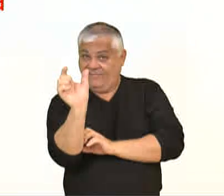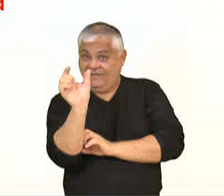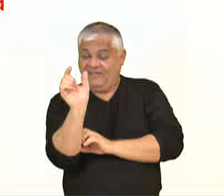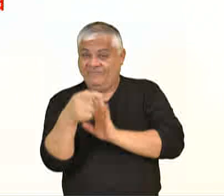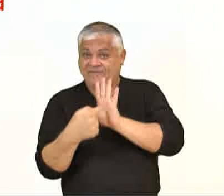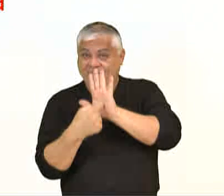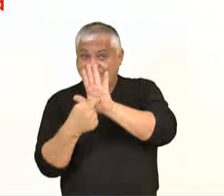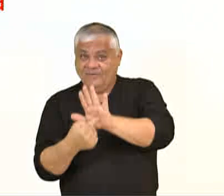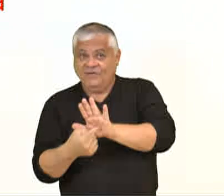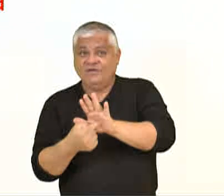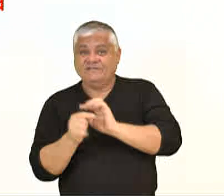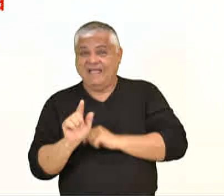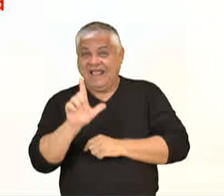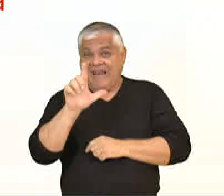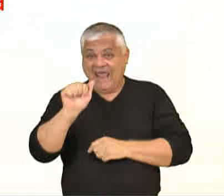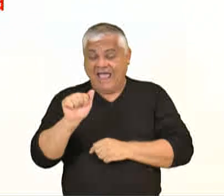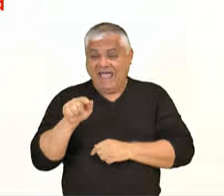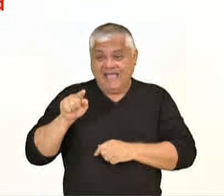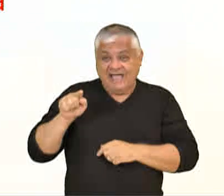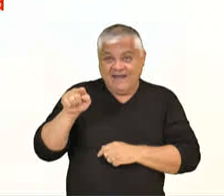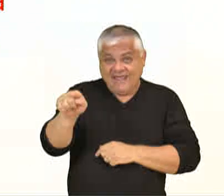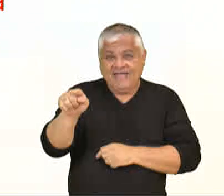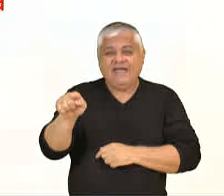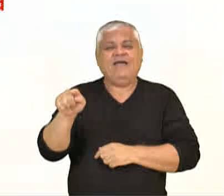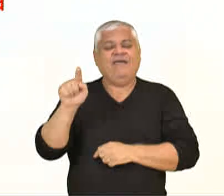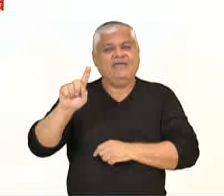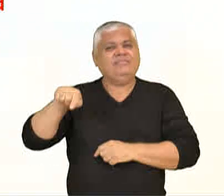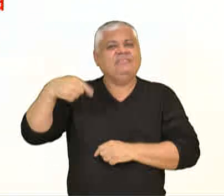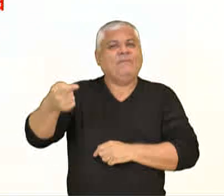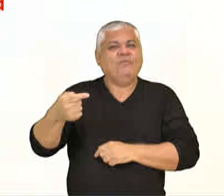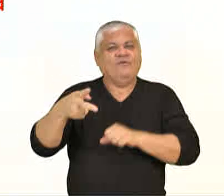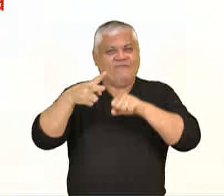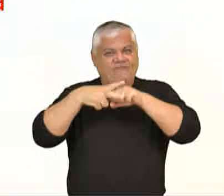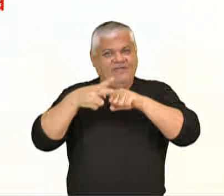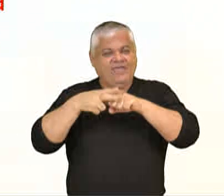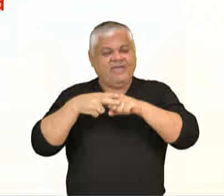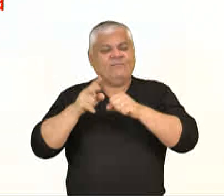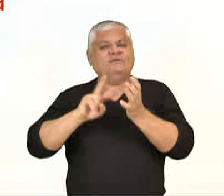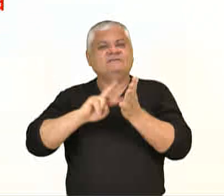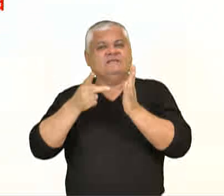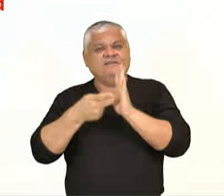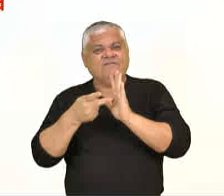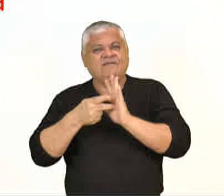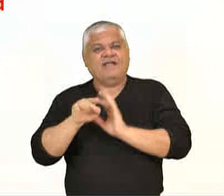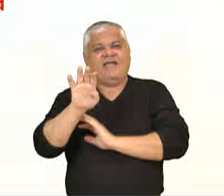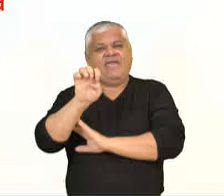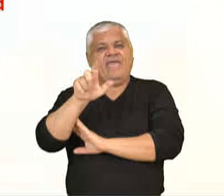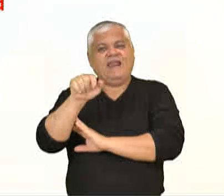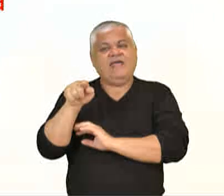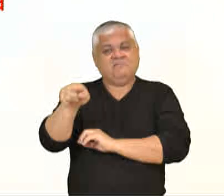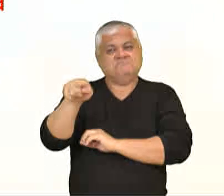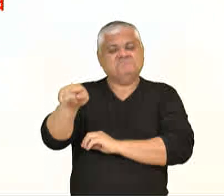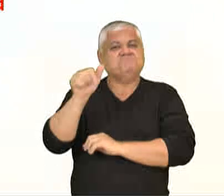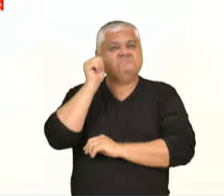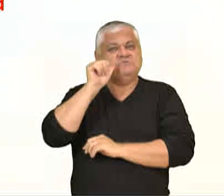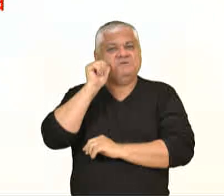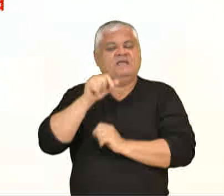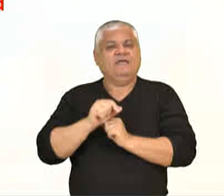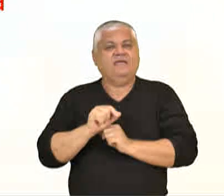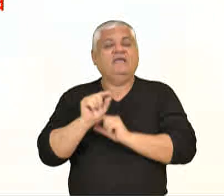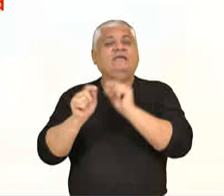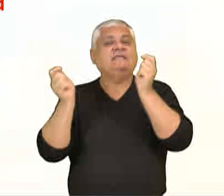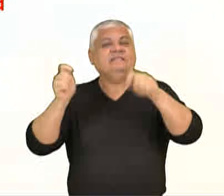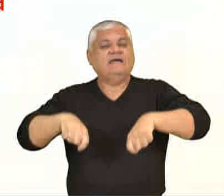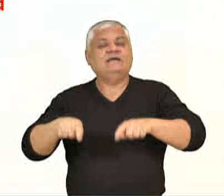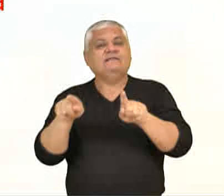enclítico, o lá, posição enclítica do verbo, depois do verbo, né? Ele retoma o ela, lá da primeira linha, né? Que retoma, por